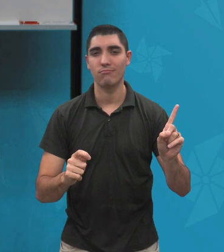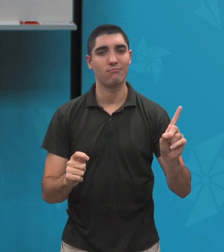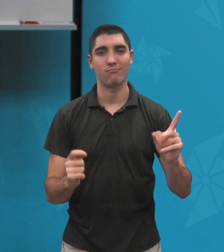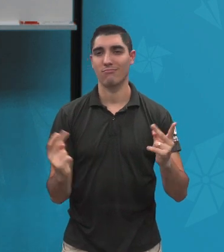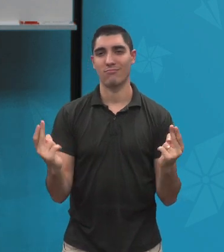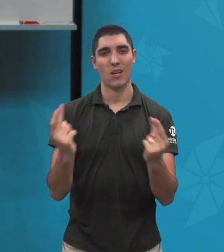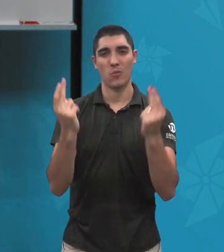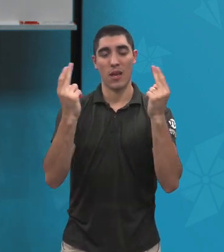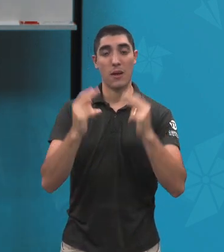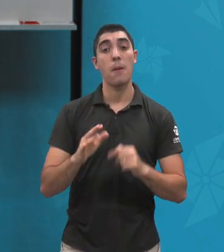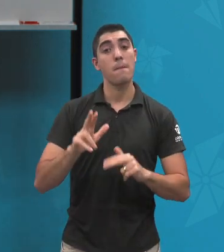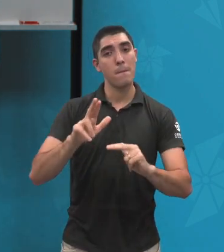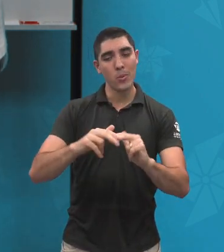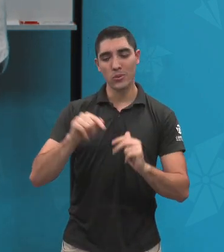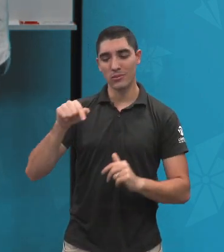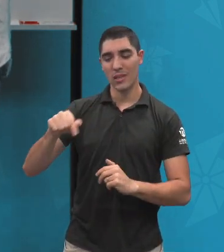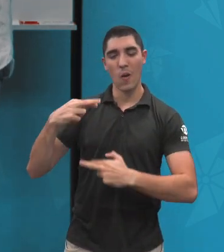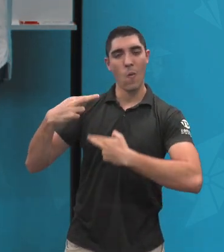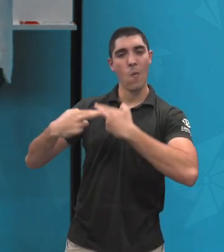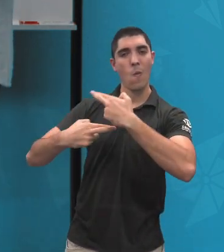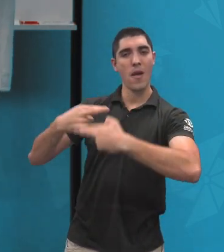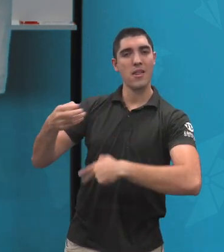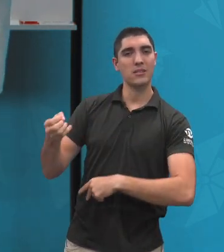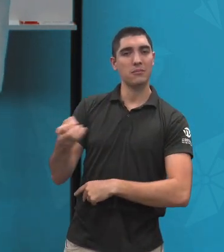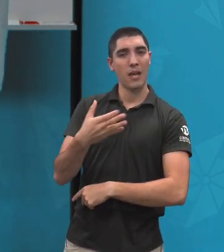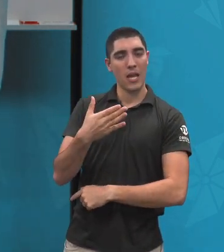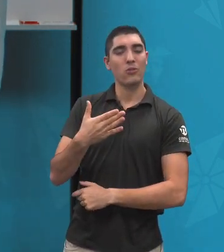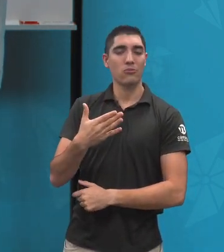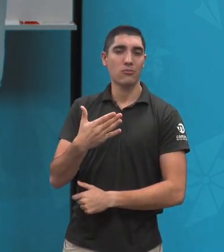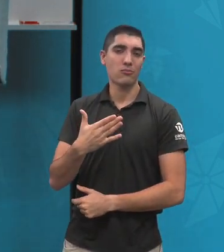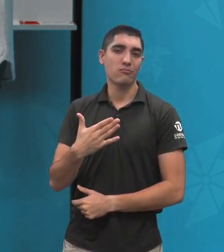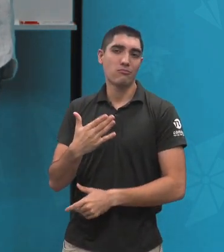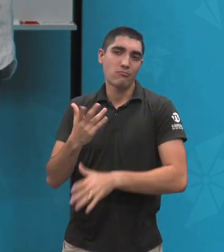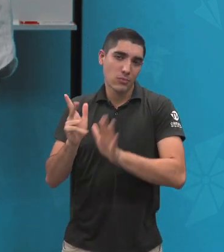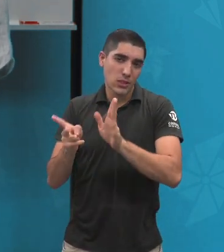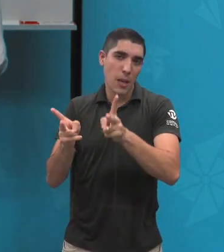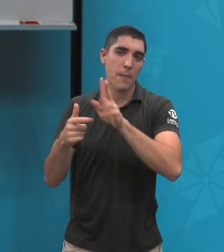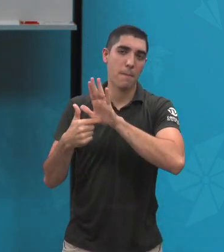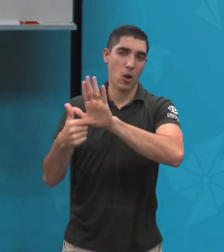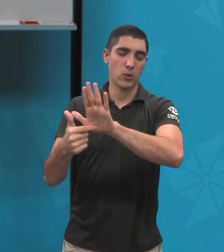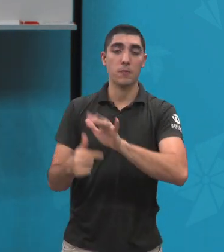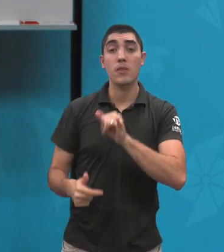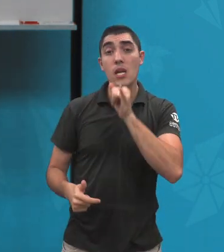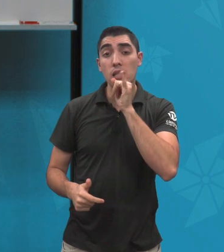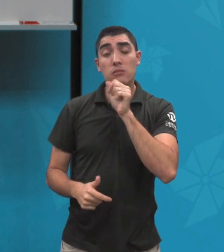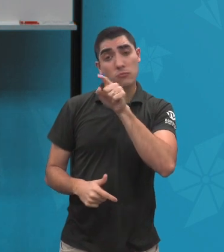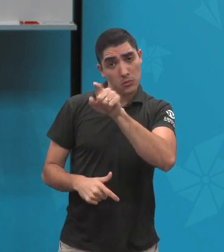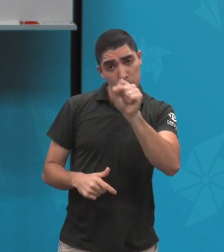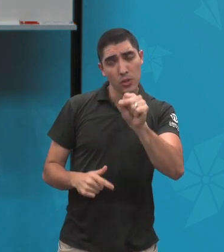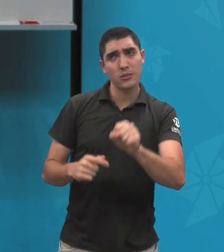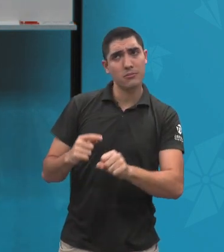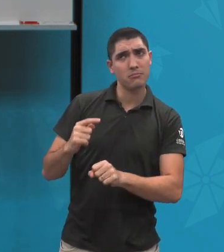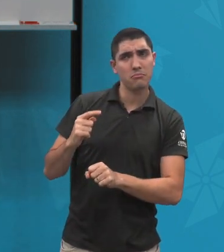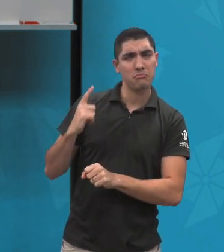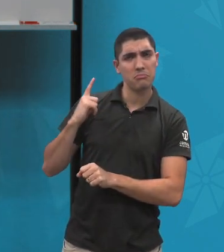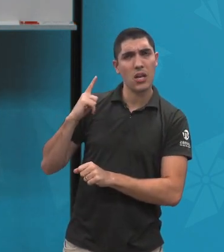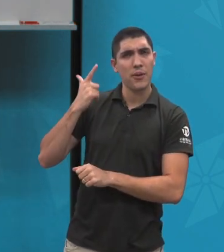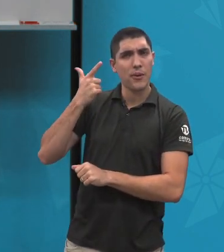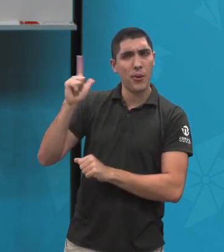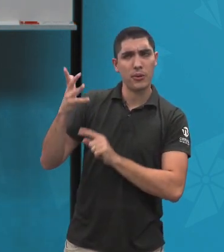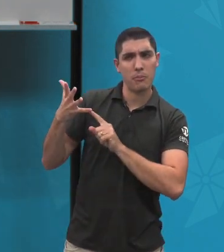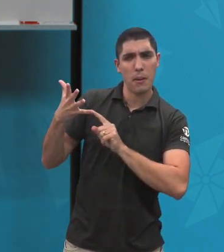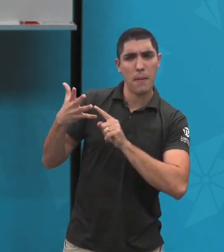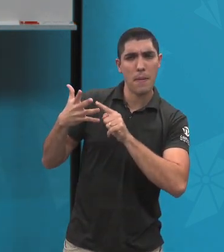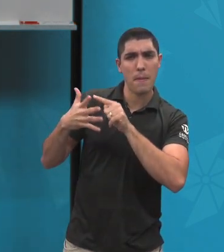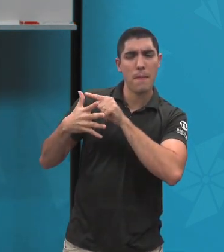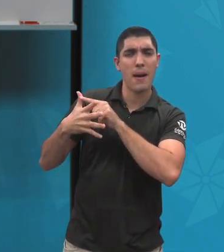que a gente encontra no Renascimento. Como eu falei para vocês, a gente pode imaginar uma série de outras